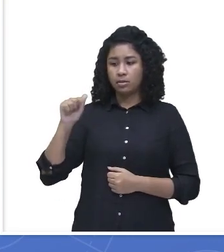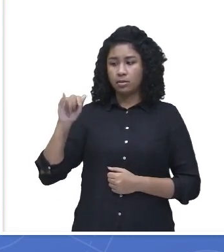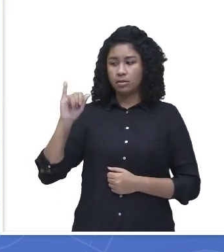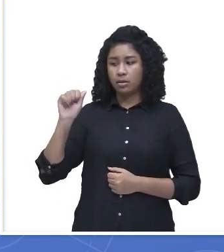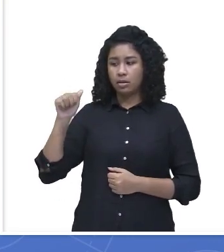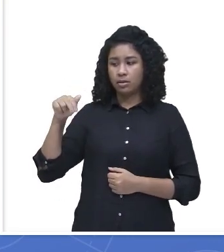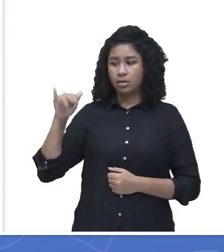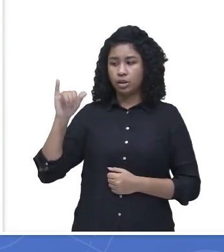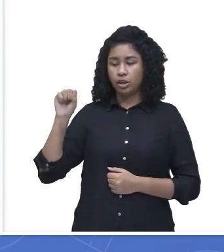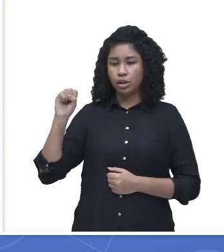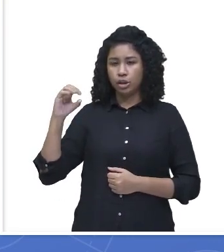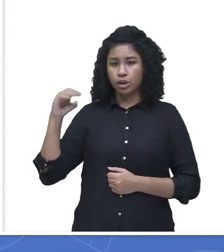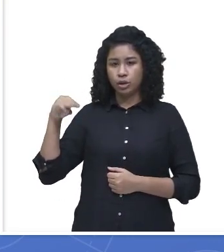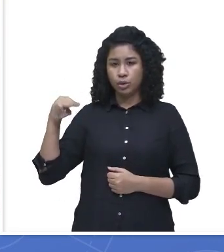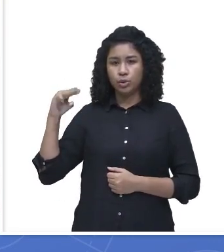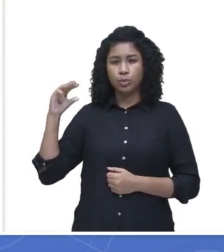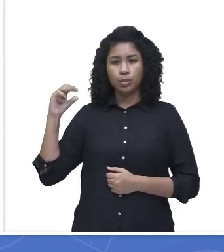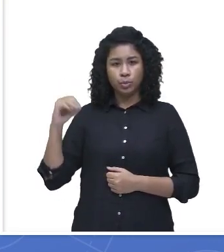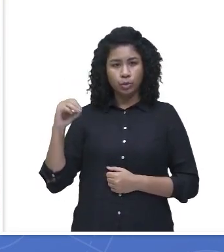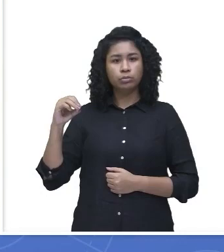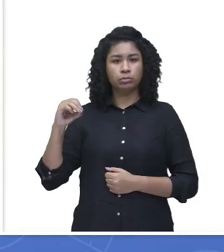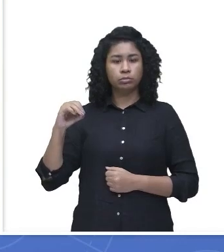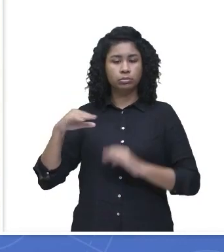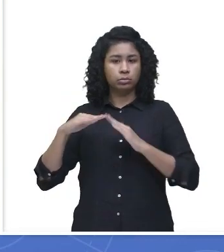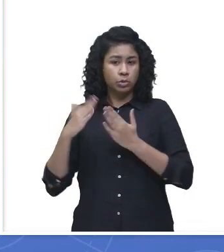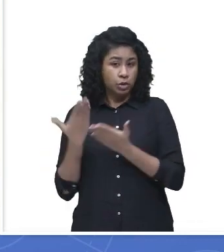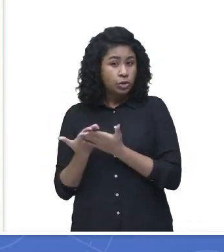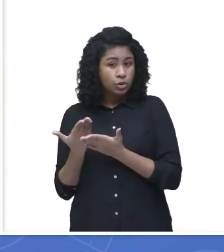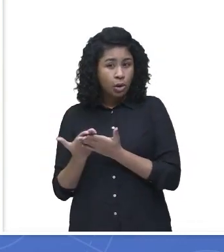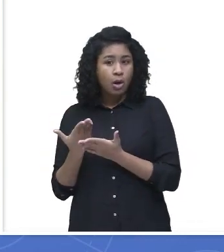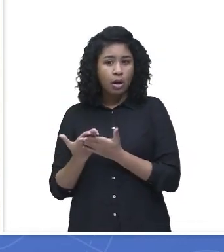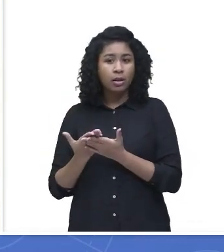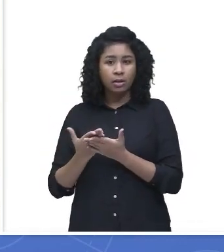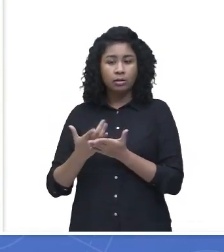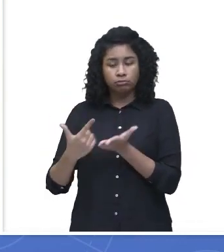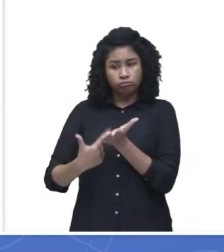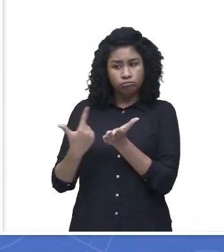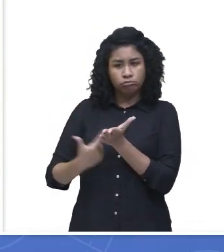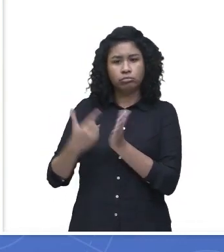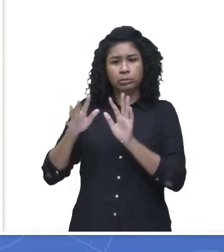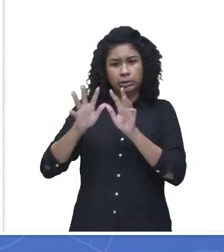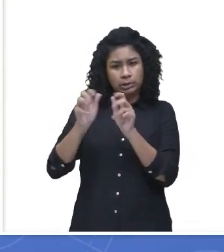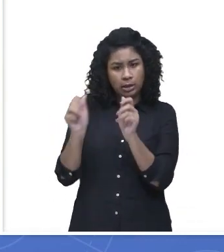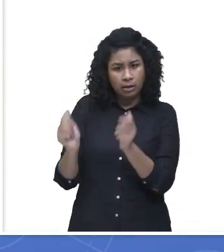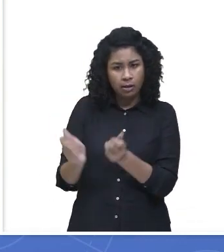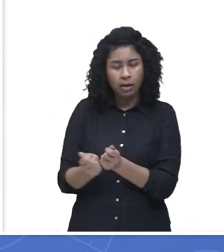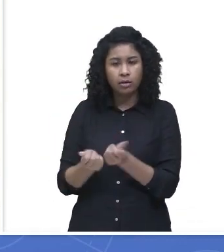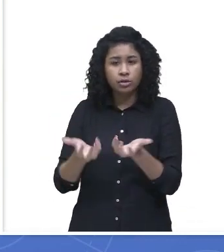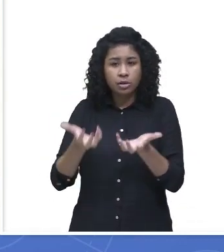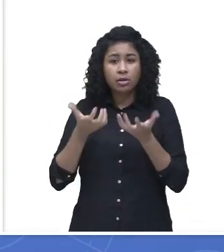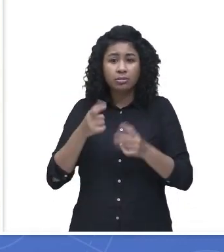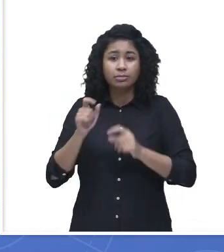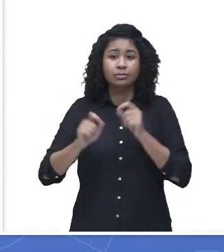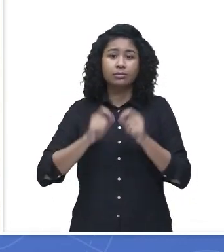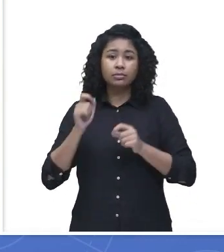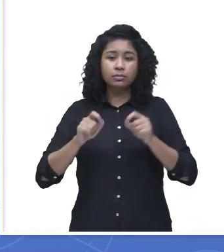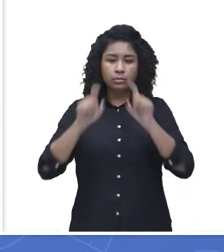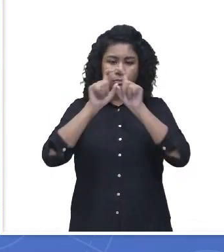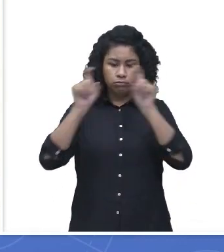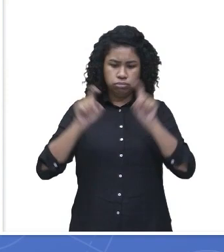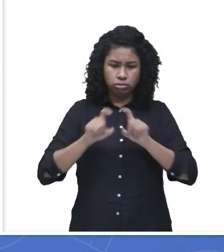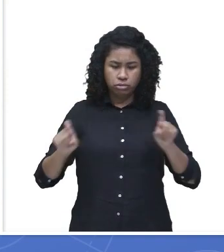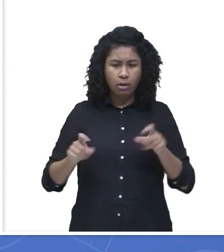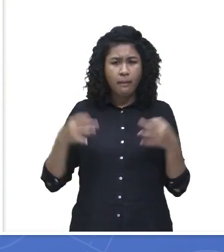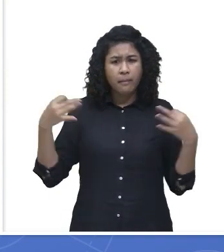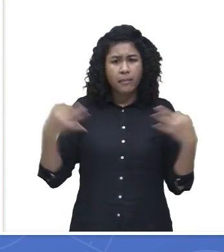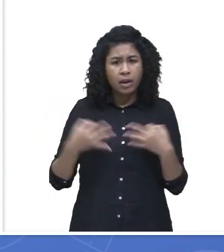pela arte, vai buscar o verso perfeito, a rima perfeita, tudo isso por uma questão artística,